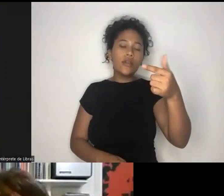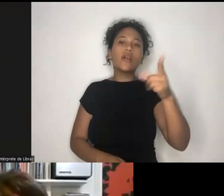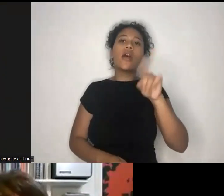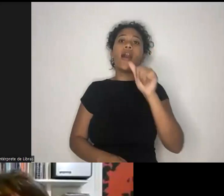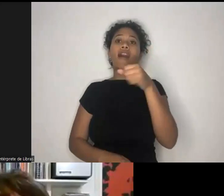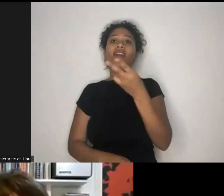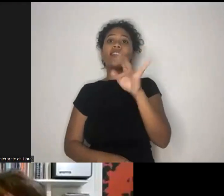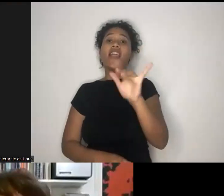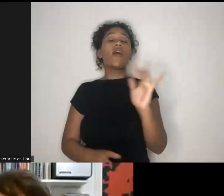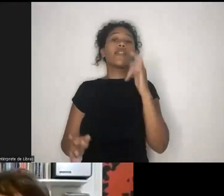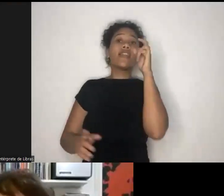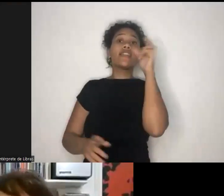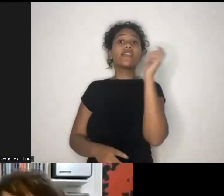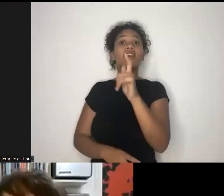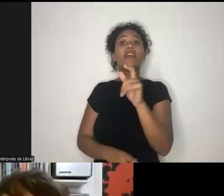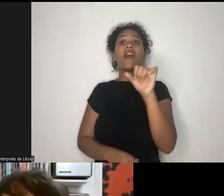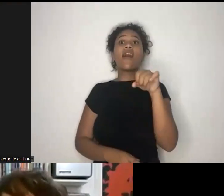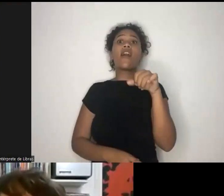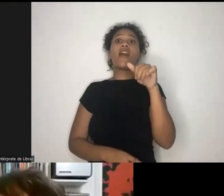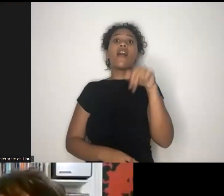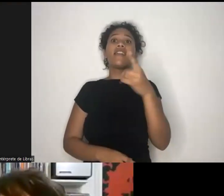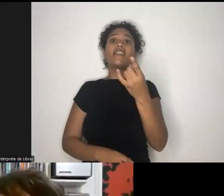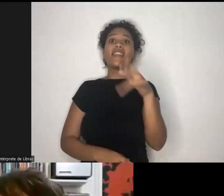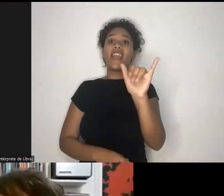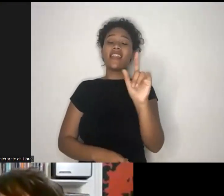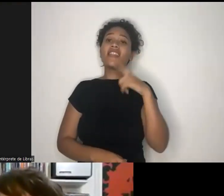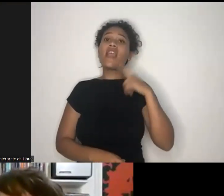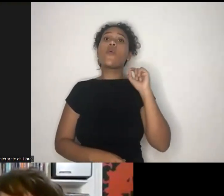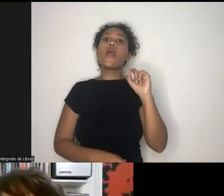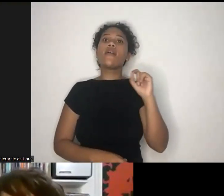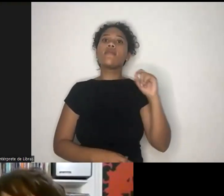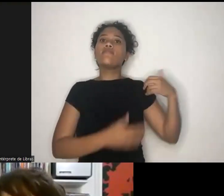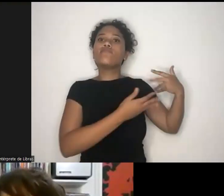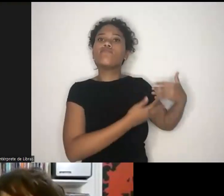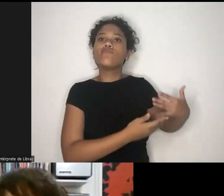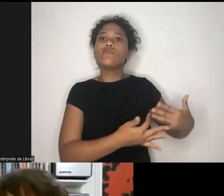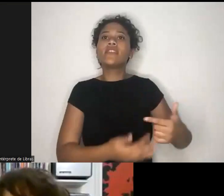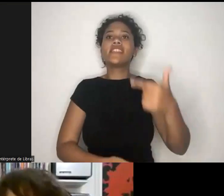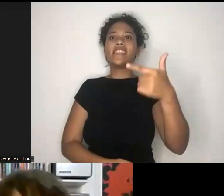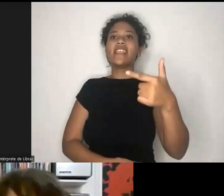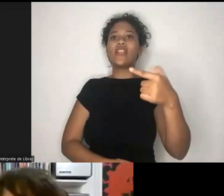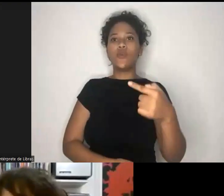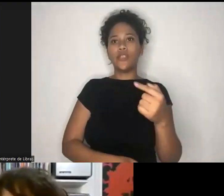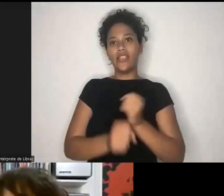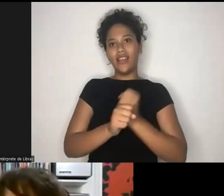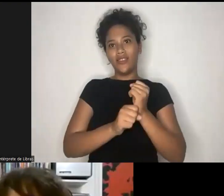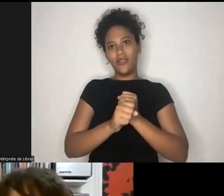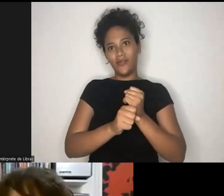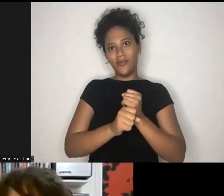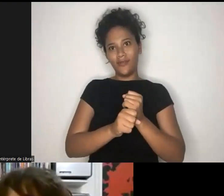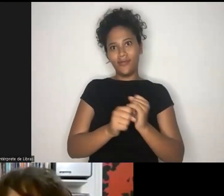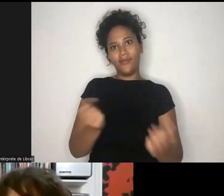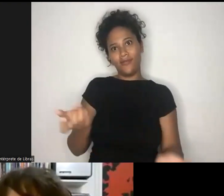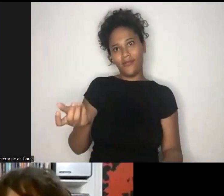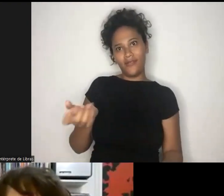interessante O Andrei ele tem uma carreira de 72 anos ainda que tenha 50